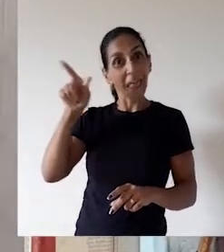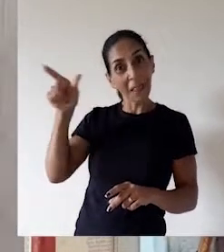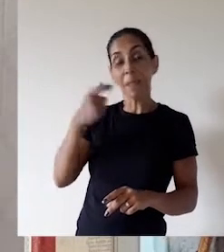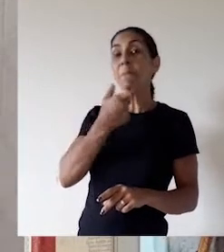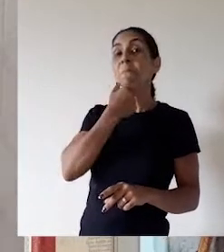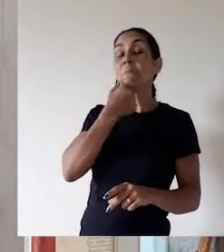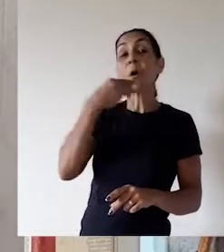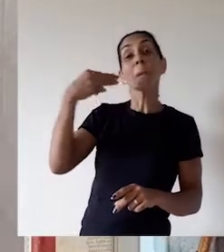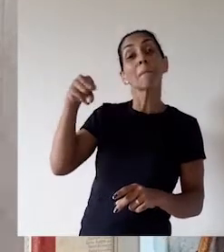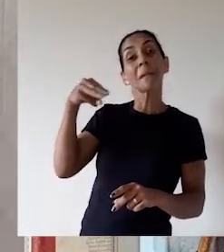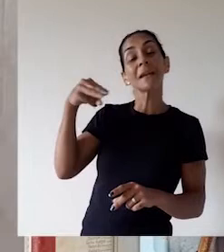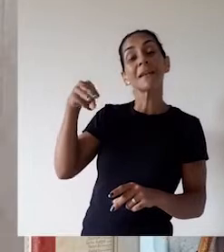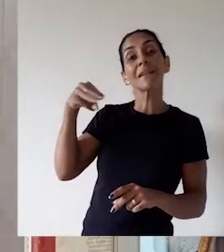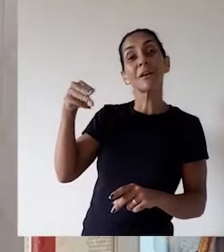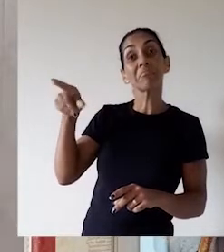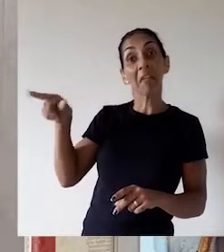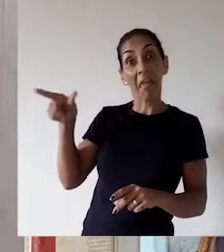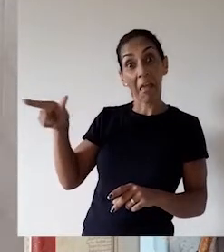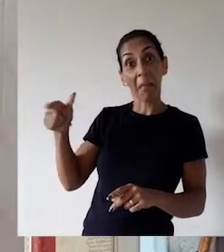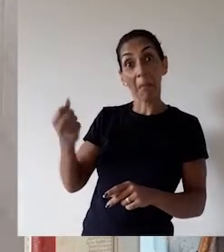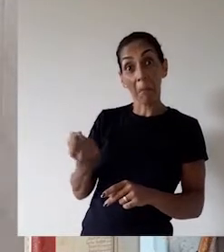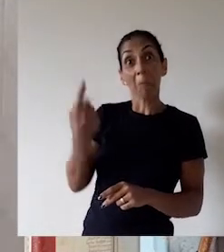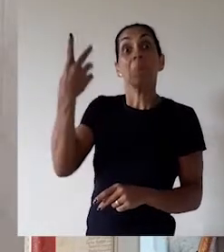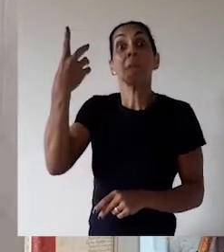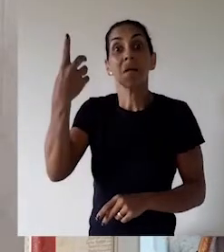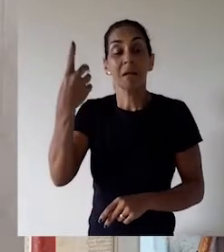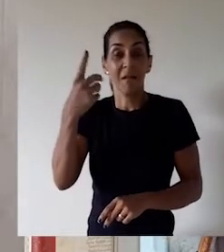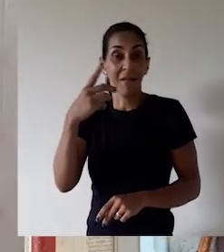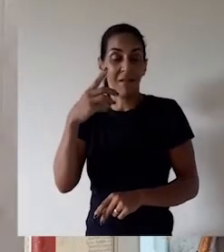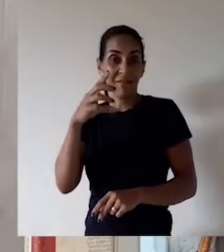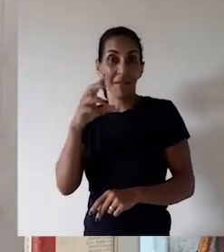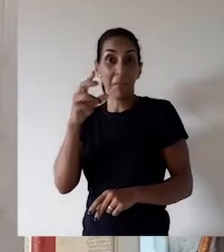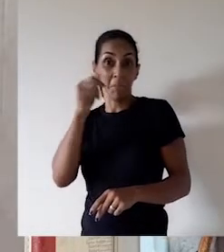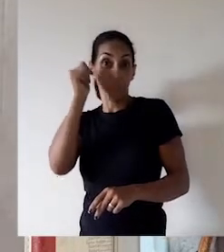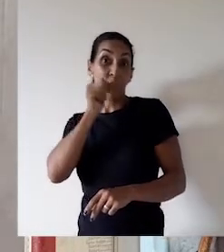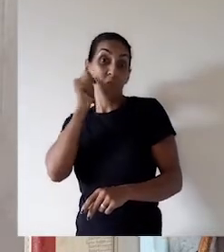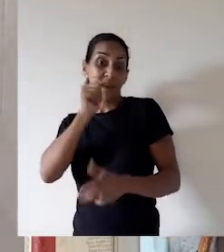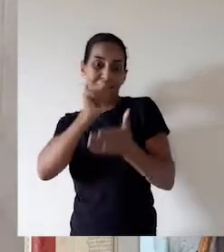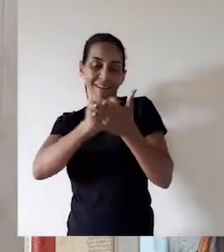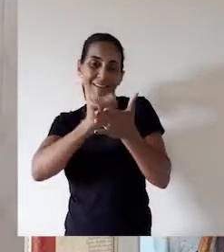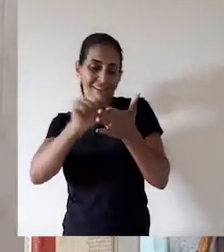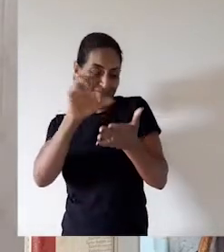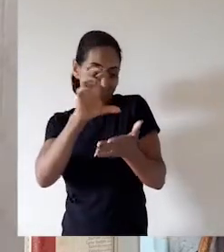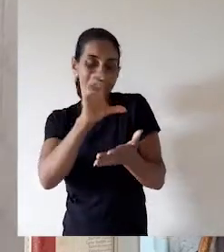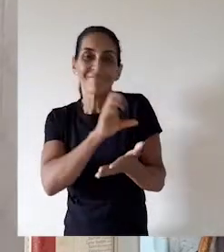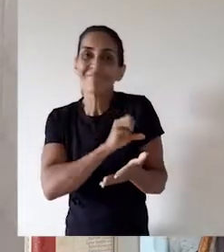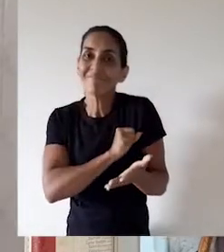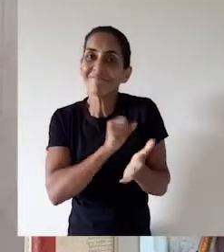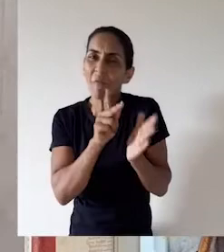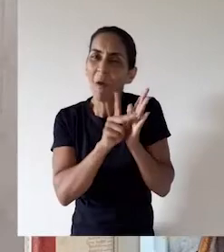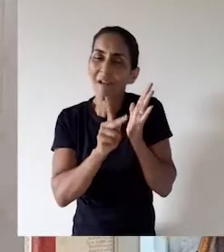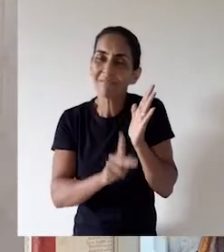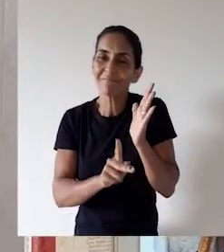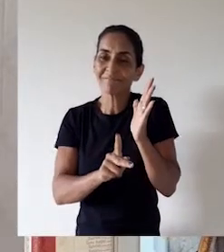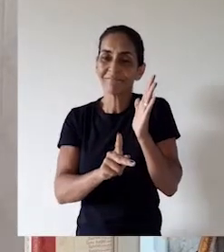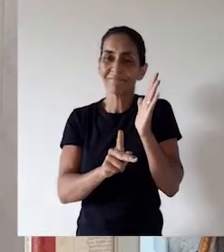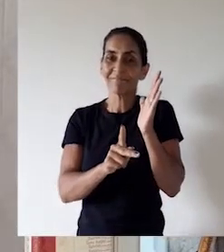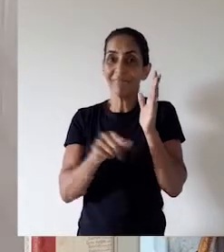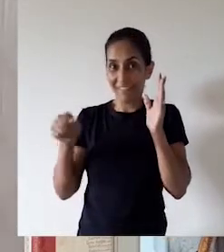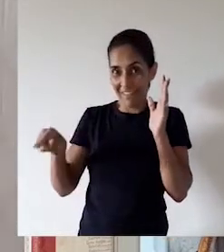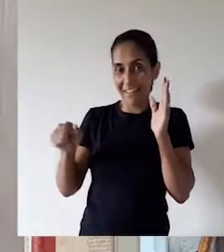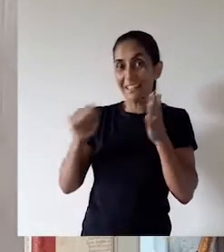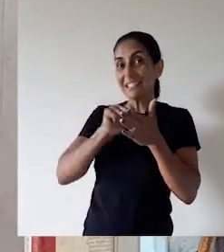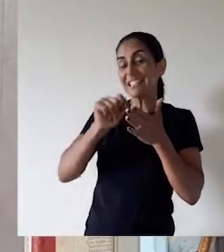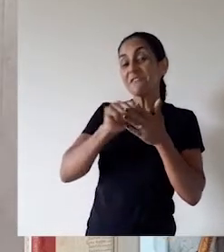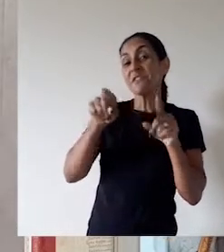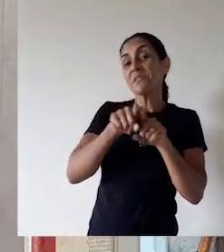de São Luís, que foi considerada a primeira romancista brasileira a publicar um livro. A sua educação formal veio através de seu primo,